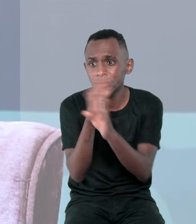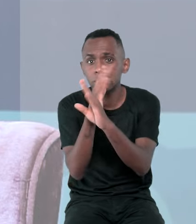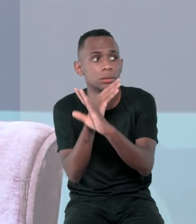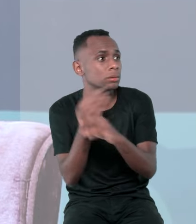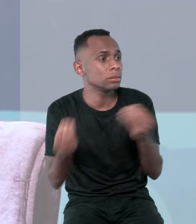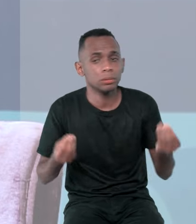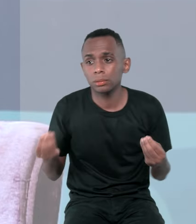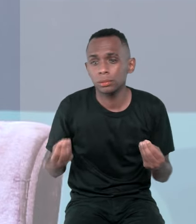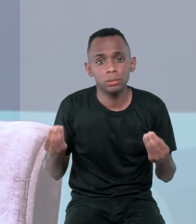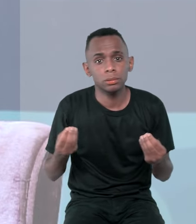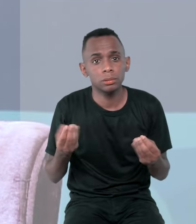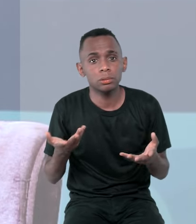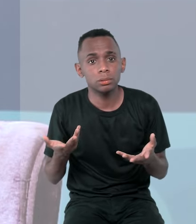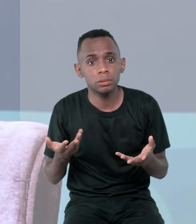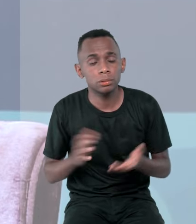As pessoas